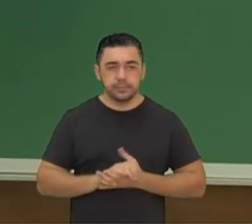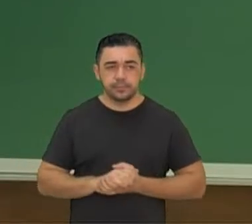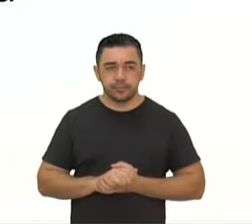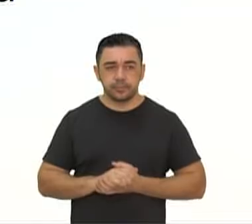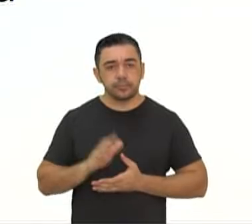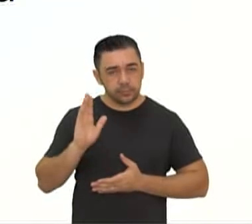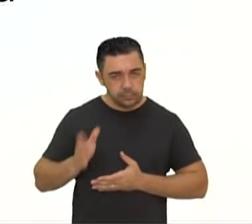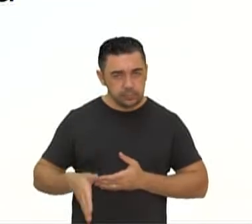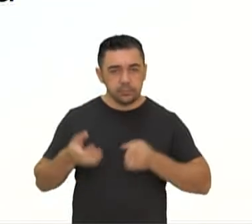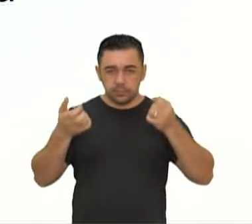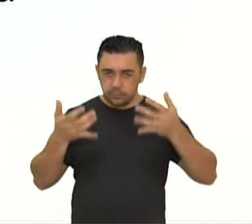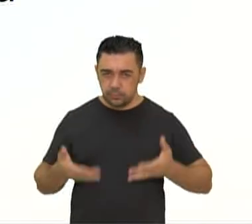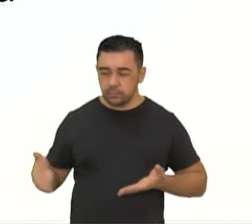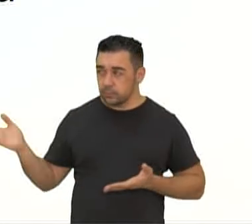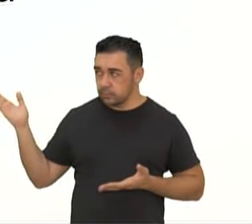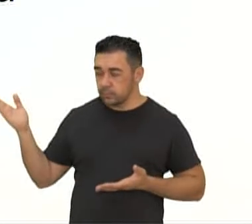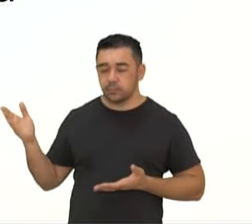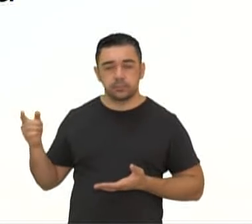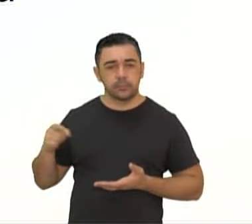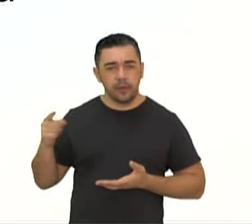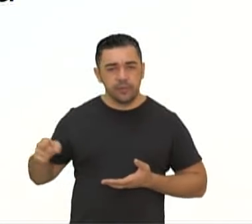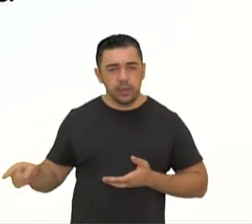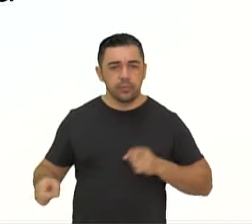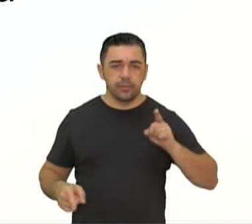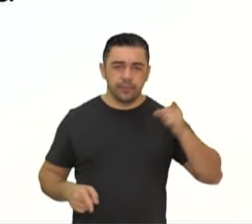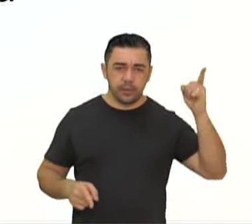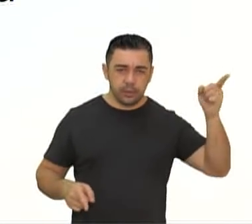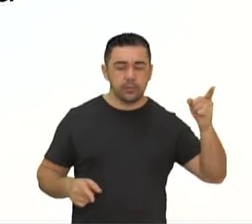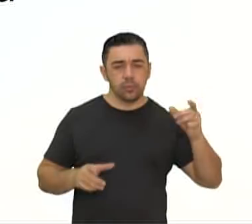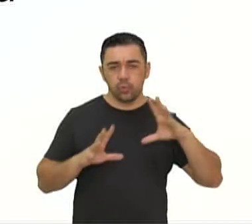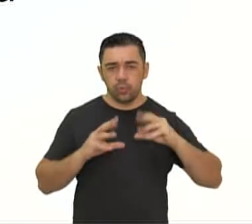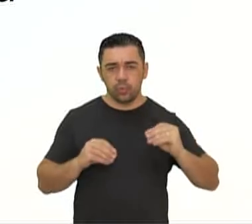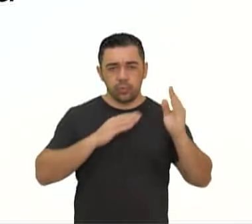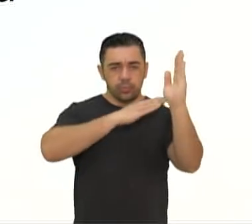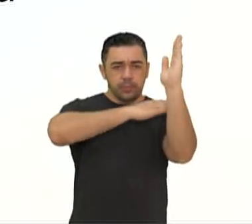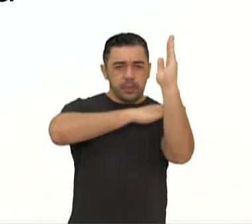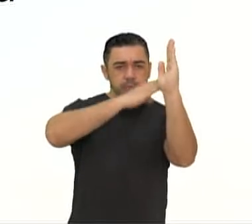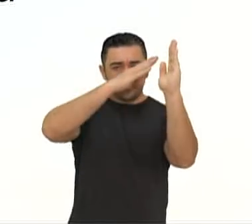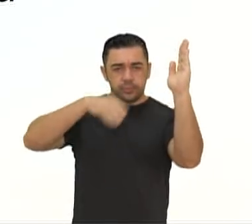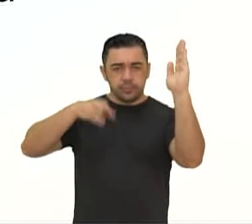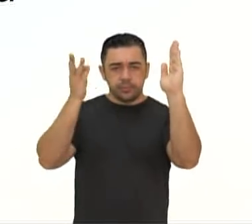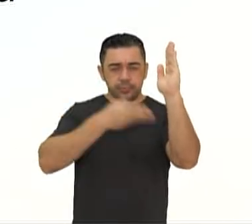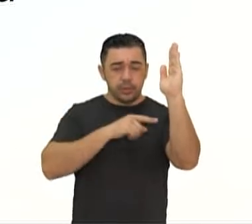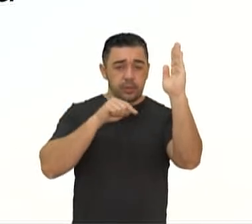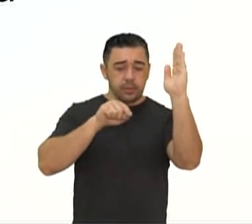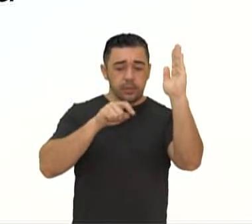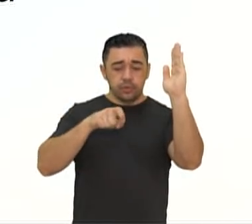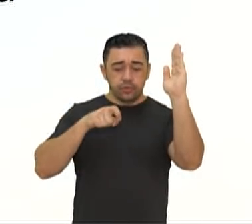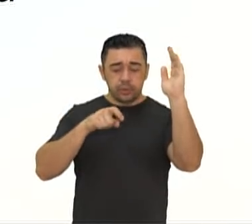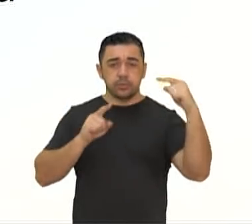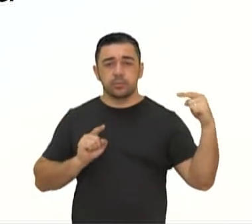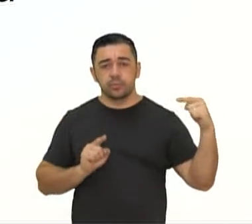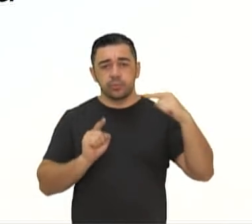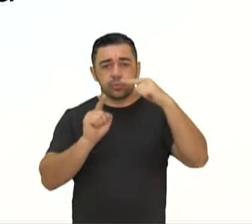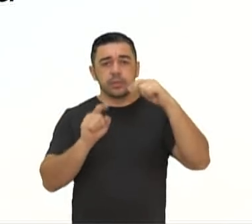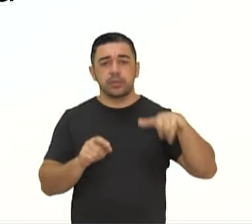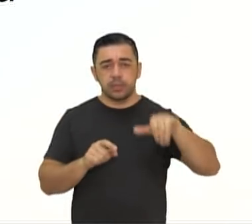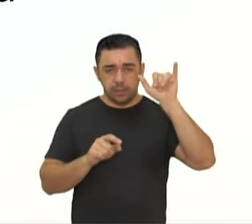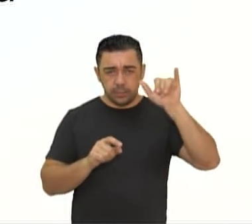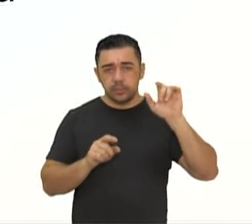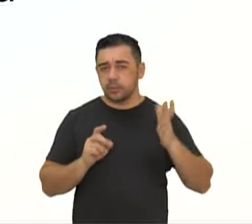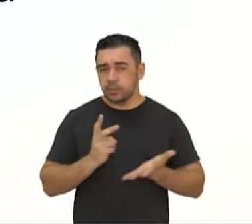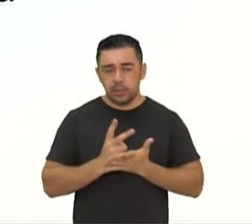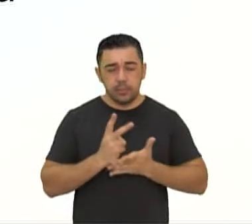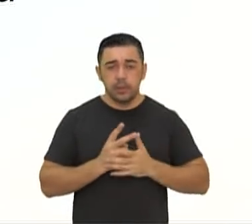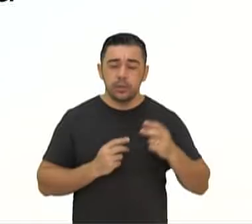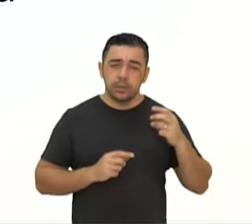Aqui foi o que nós já comentamos, ó, a reta é infinita e percorre todo o plano cartesiano, associando a cada ponto do eixo x um ponto no eixo y. Por isso, quando escolhemos